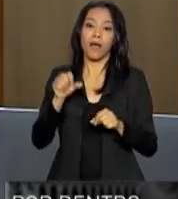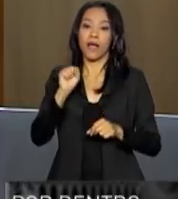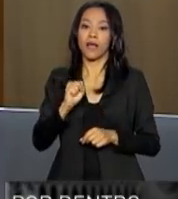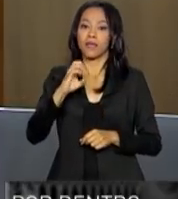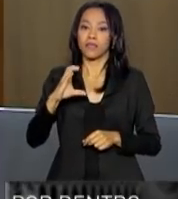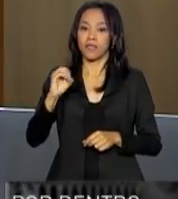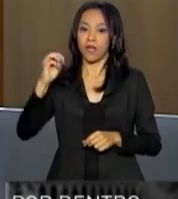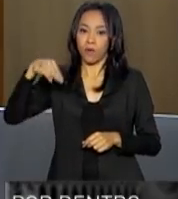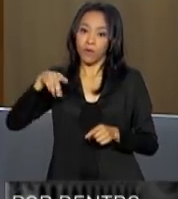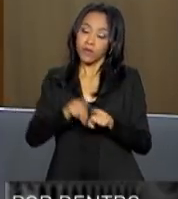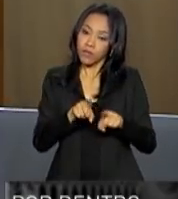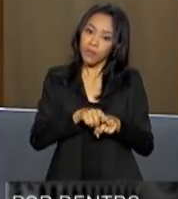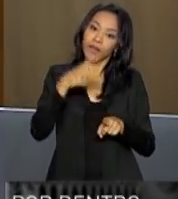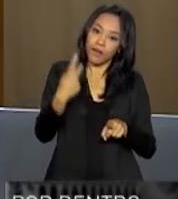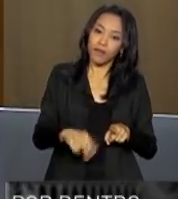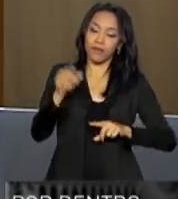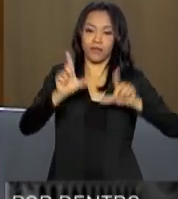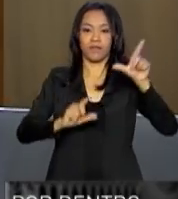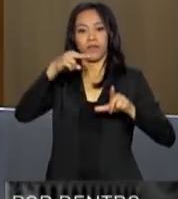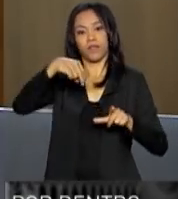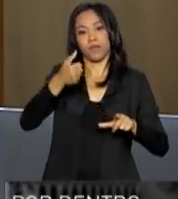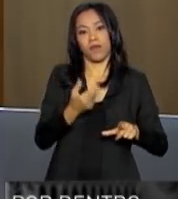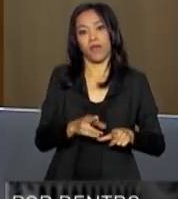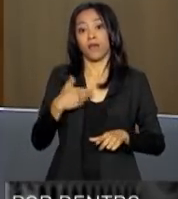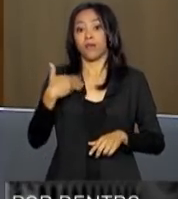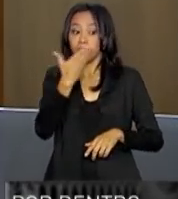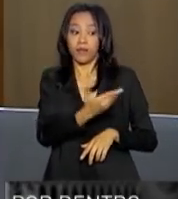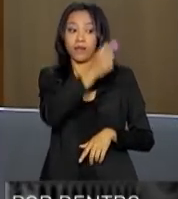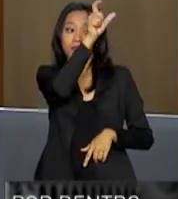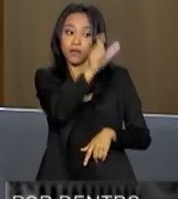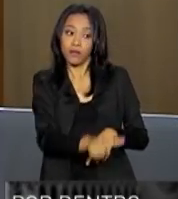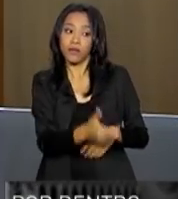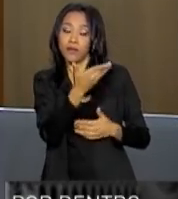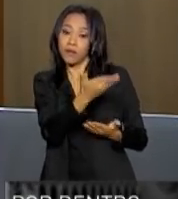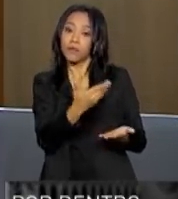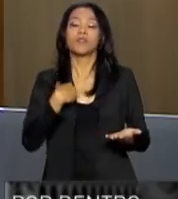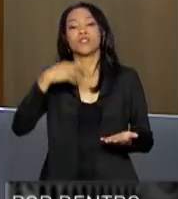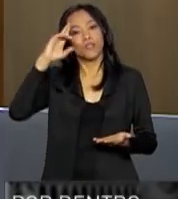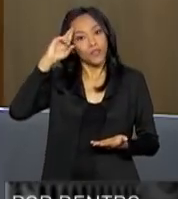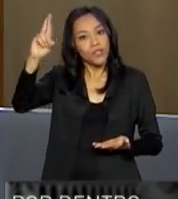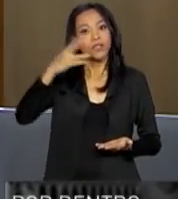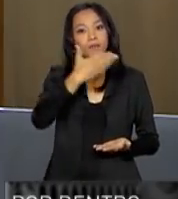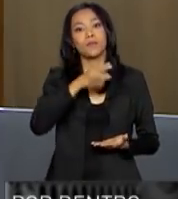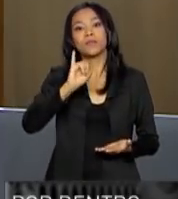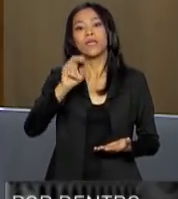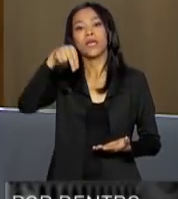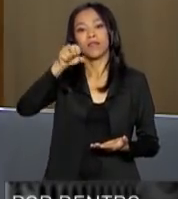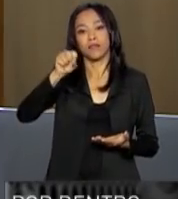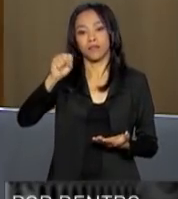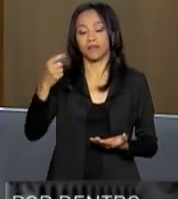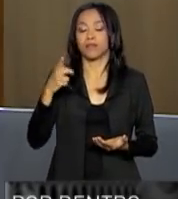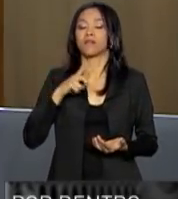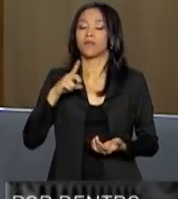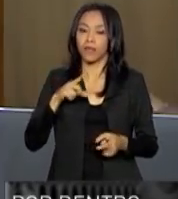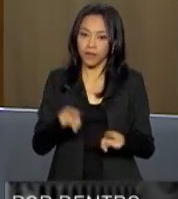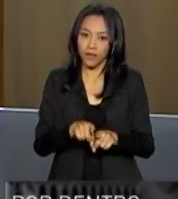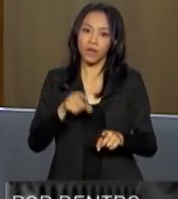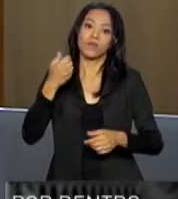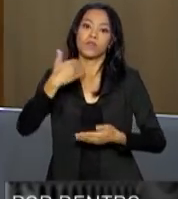hoje temos a participação do diretor de benefícios do inss alessandro ribeiro nós estamos ao vivo também pela página da previdência